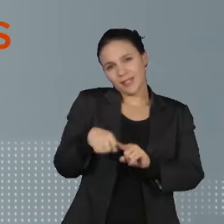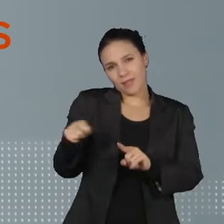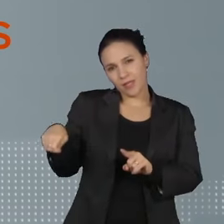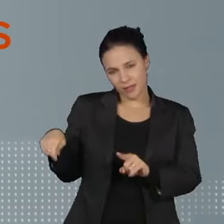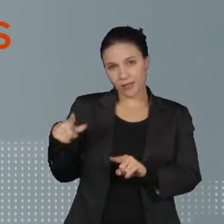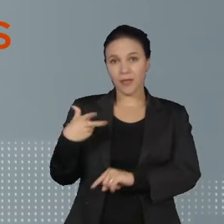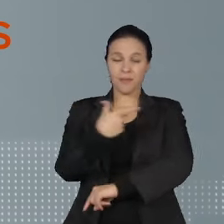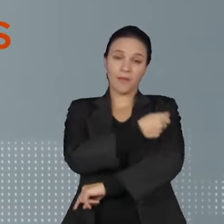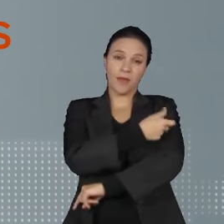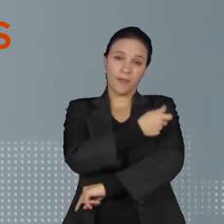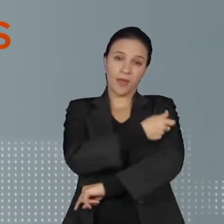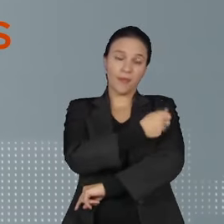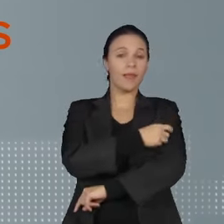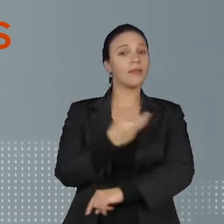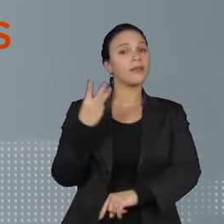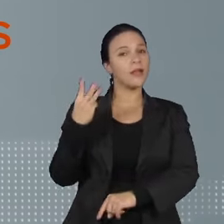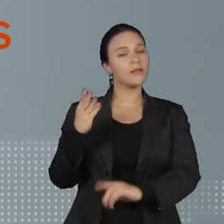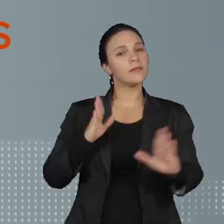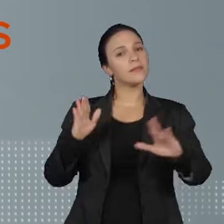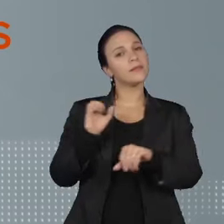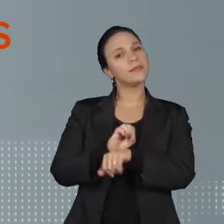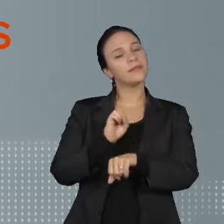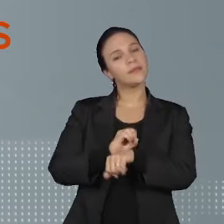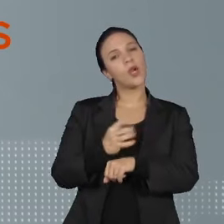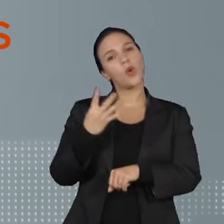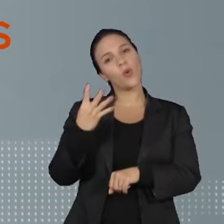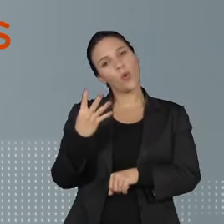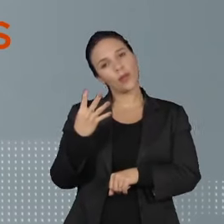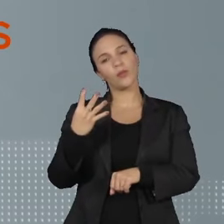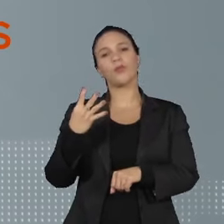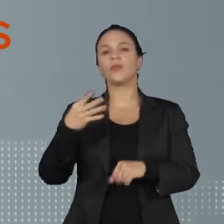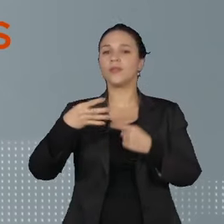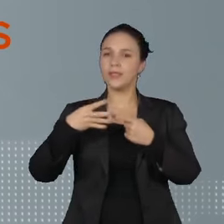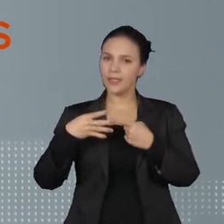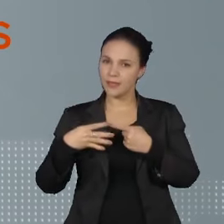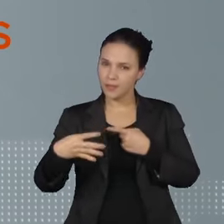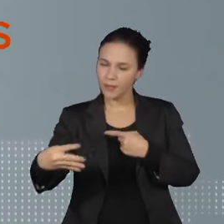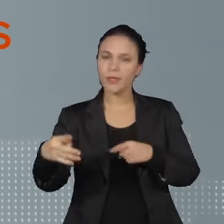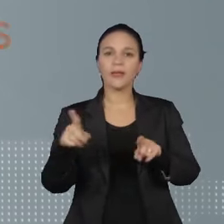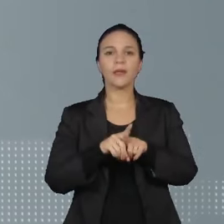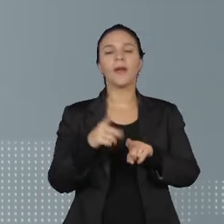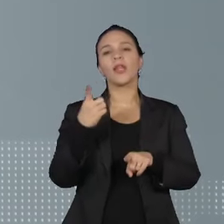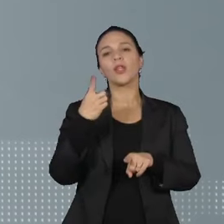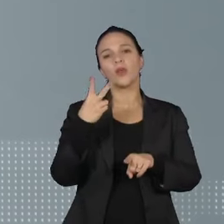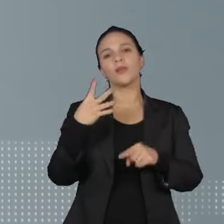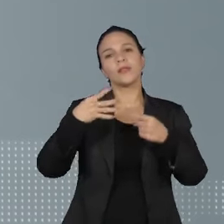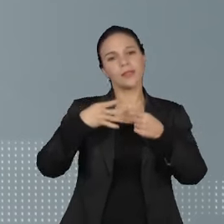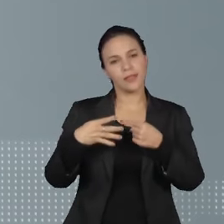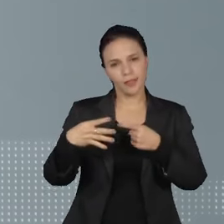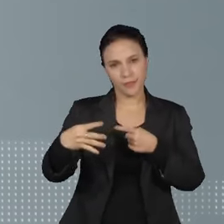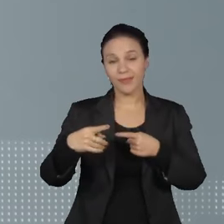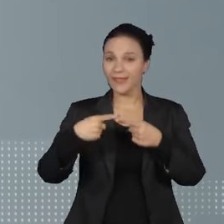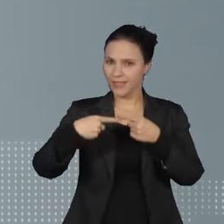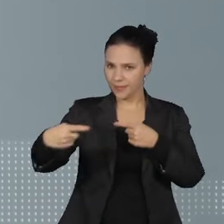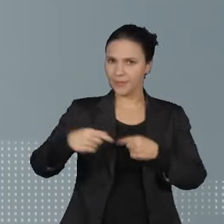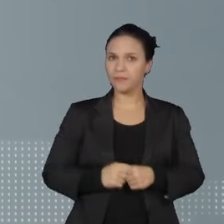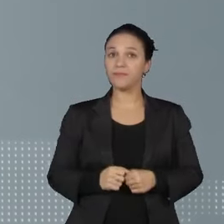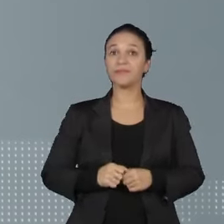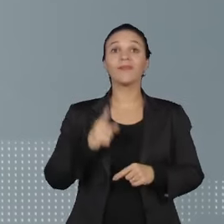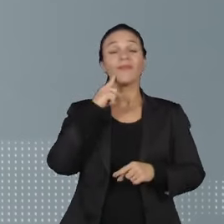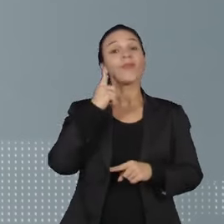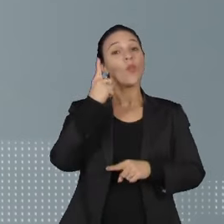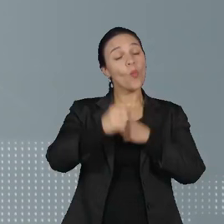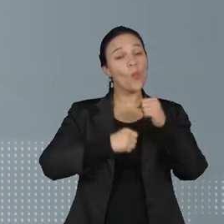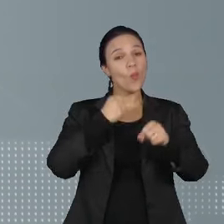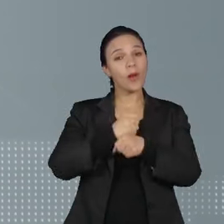tomam 3 doses com intervalos de 4 e 12 semanas após a primeira. O reforço anual, com intervalo mínimo